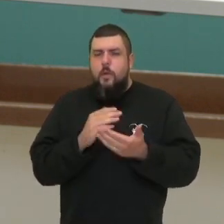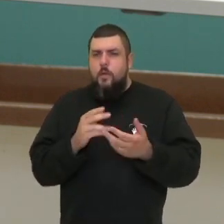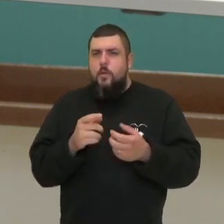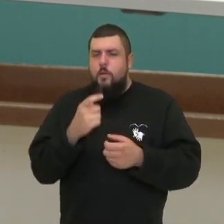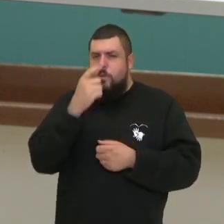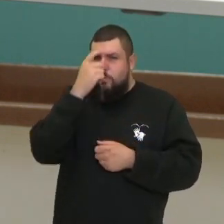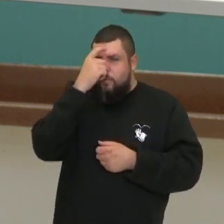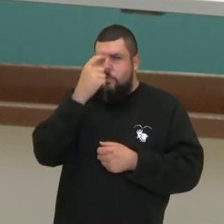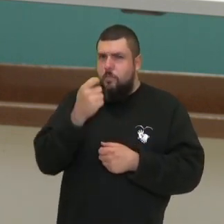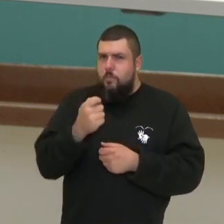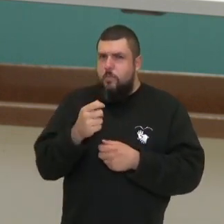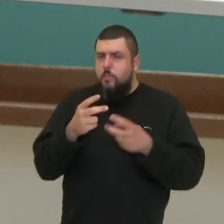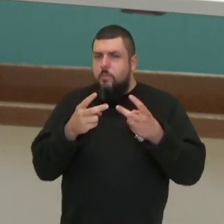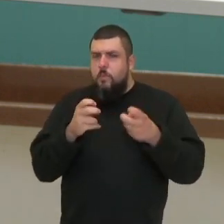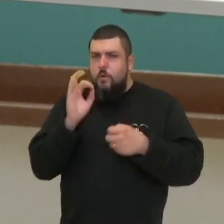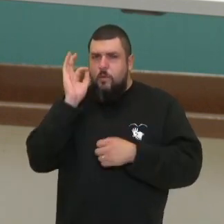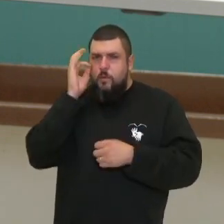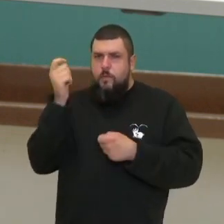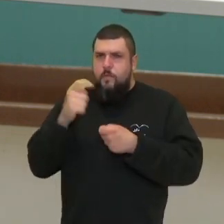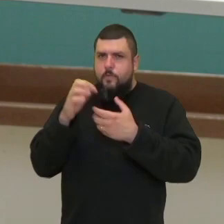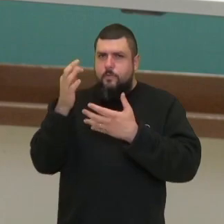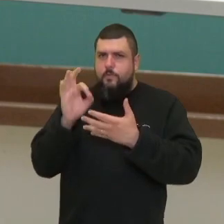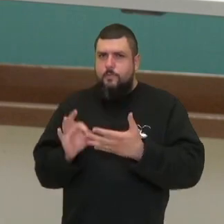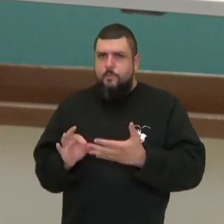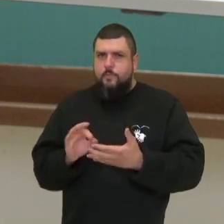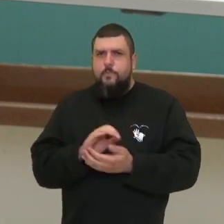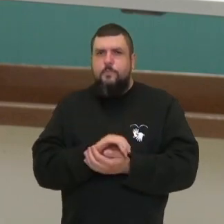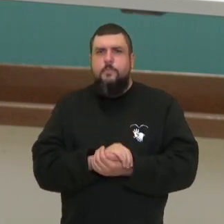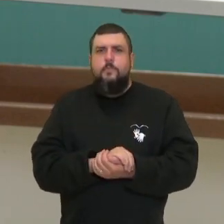pouquinho, observem e já já a gente volta com a correção.